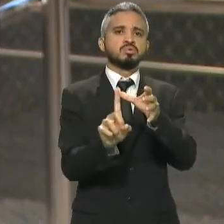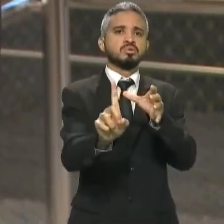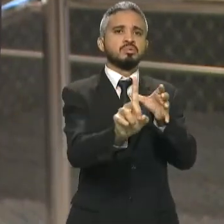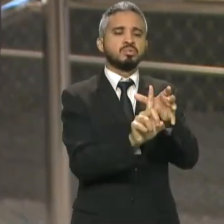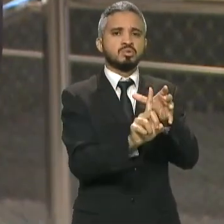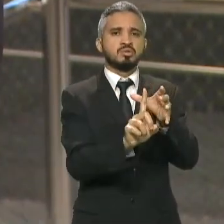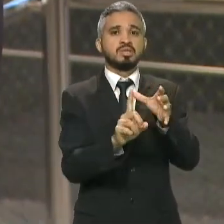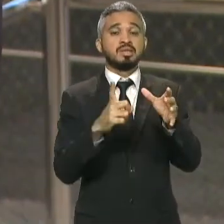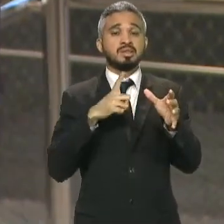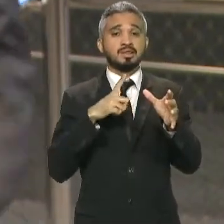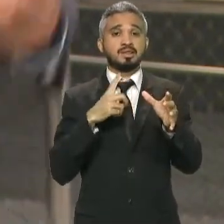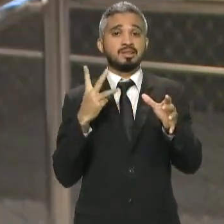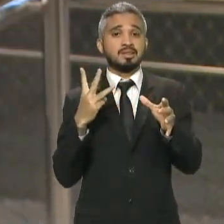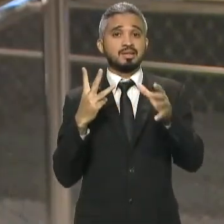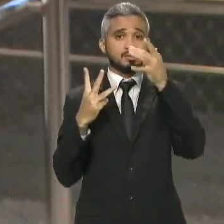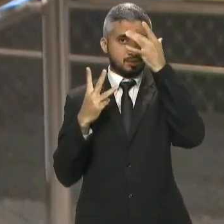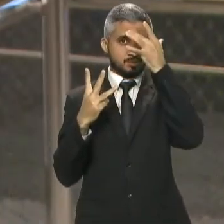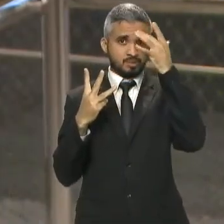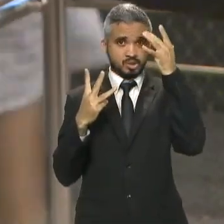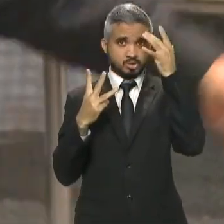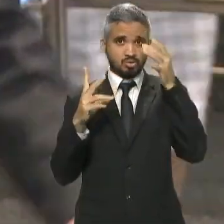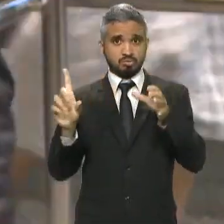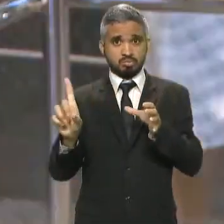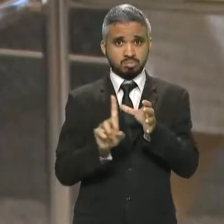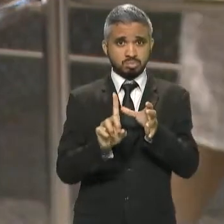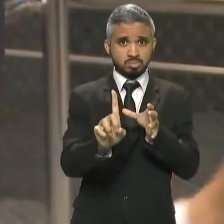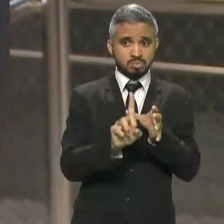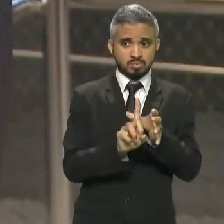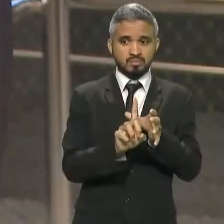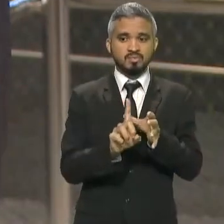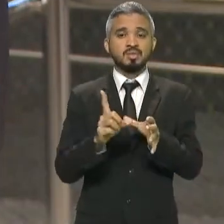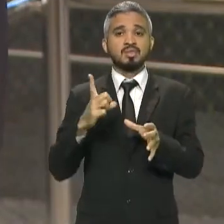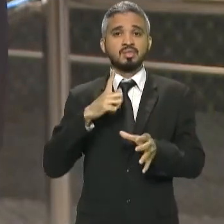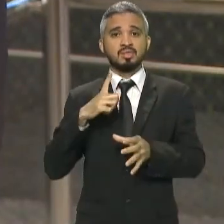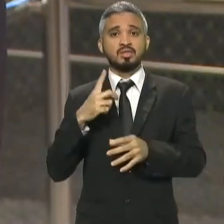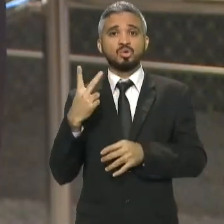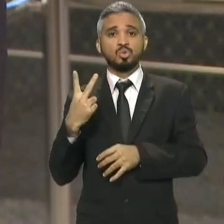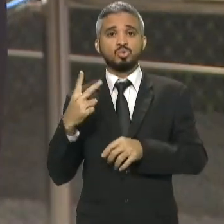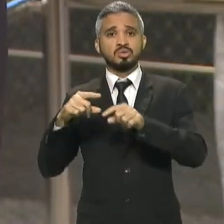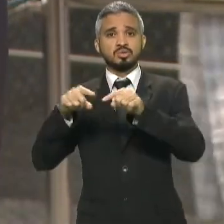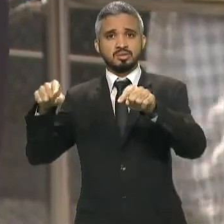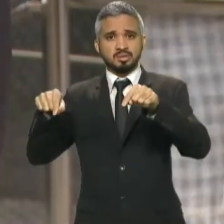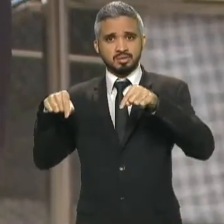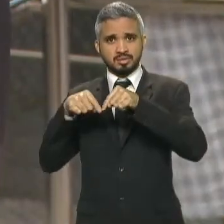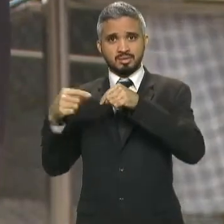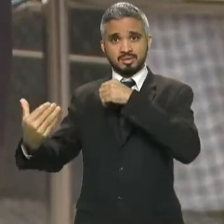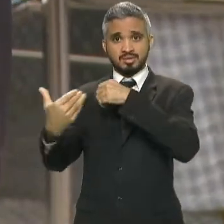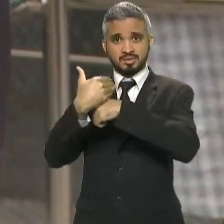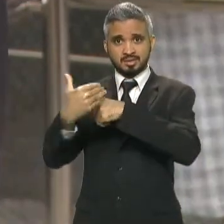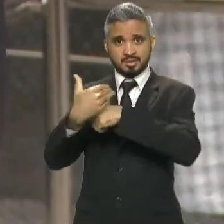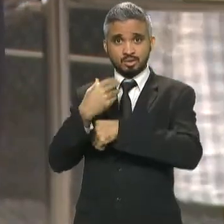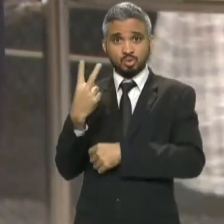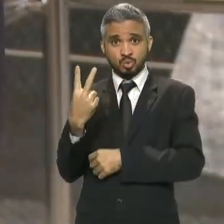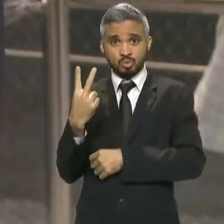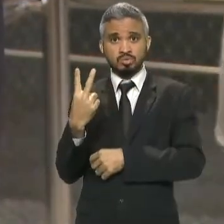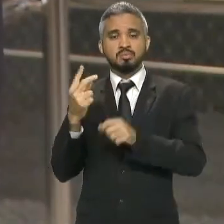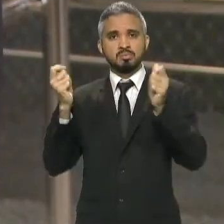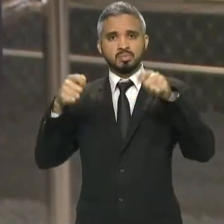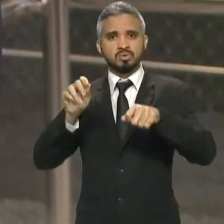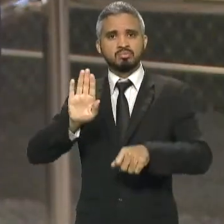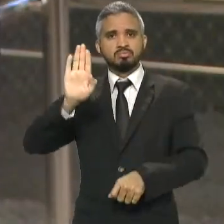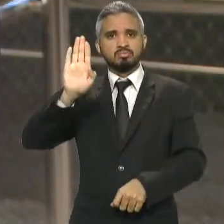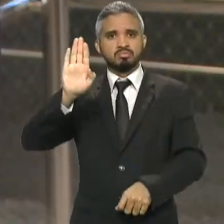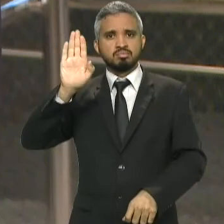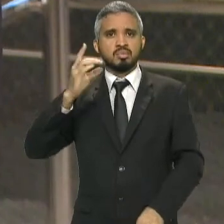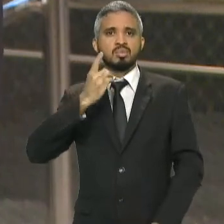recebi mais 3 possibilidades e recebo mais 2 agora no meu gabinete de candidatura de deputado estadual. Confesso